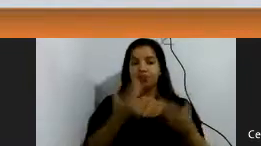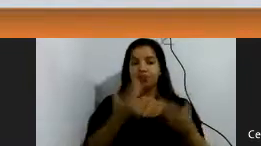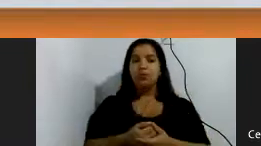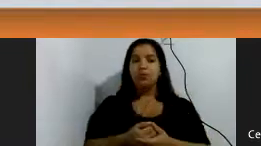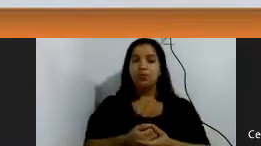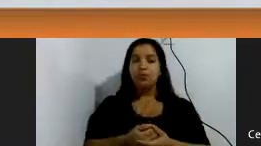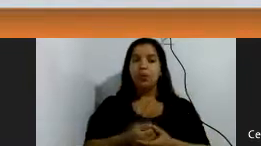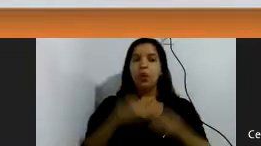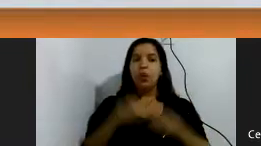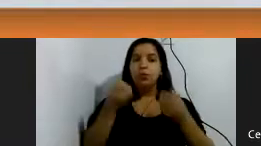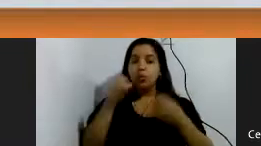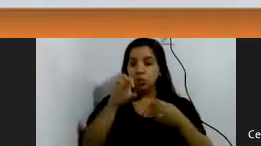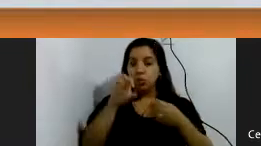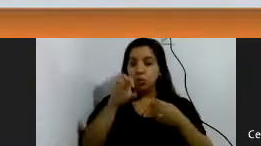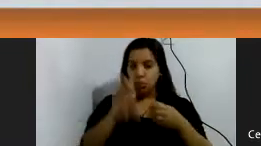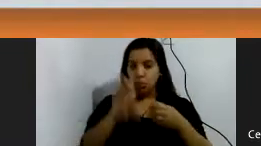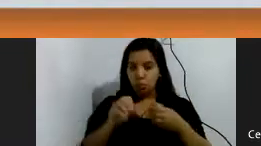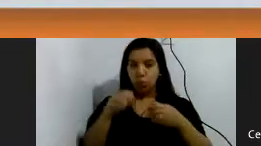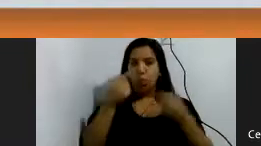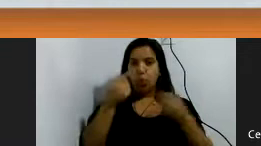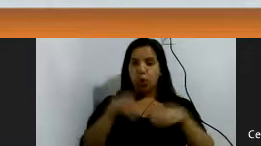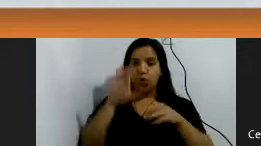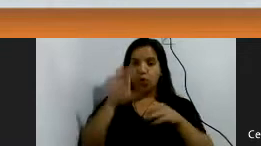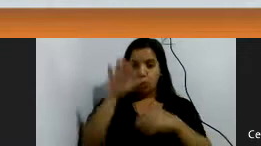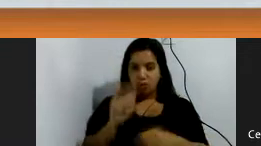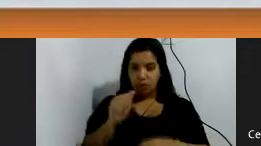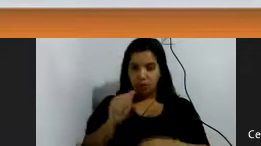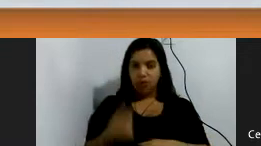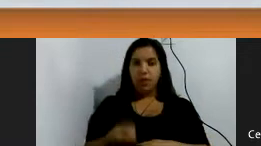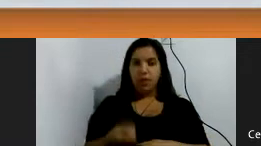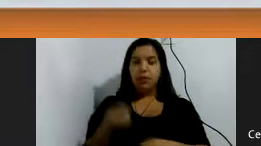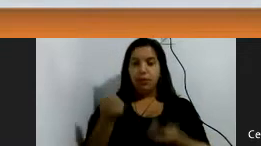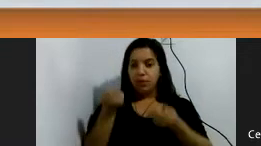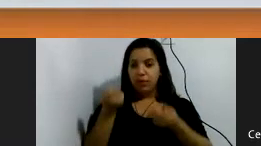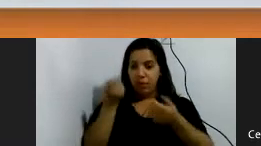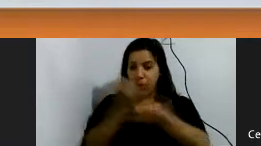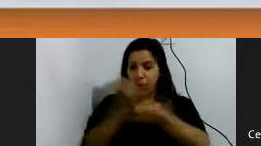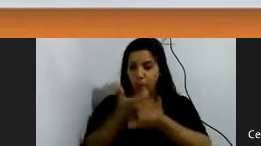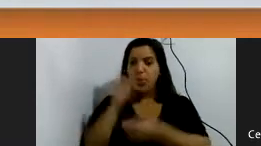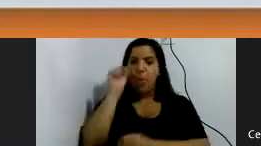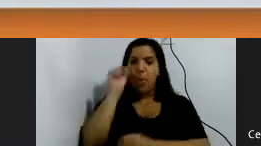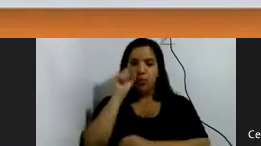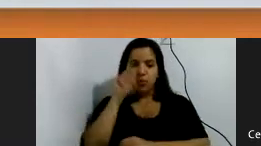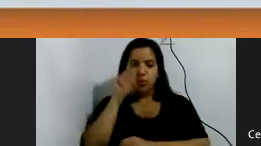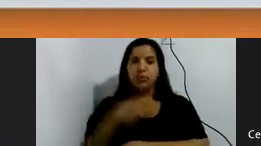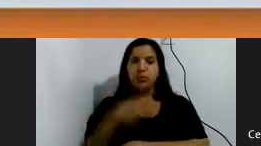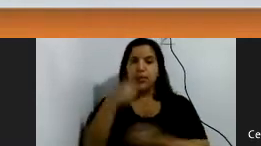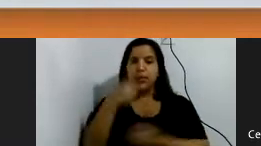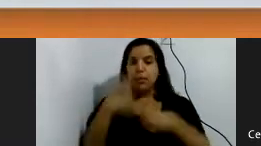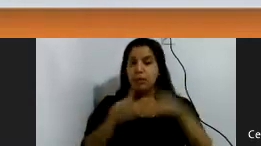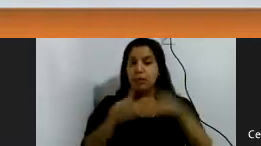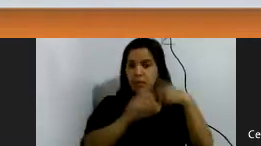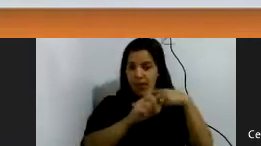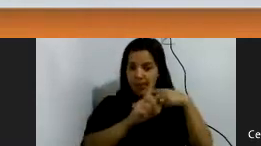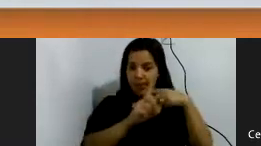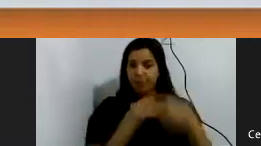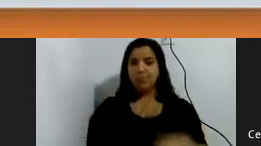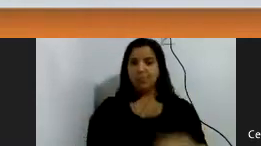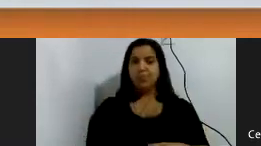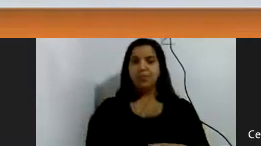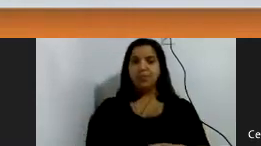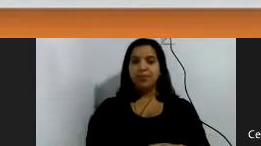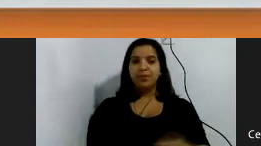é o soro comercial, que é aquele azul, ele tem que dar positivo.